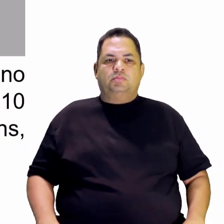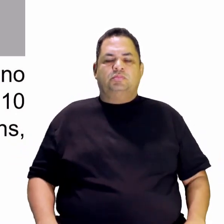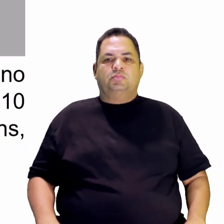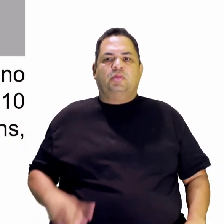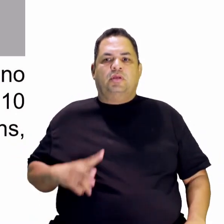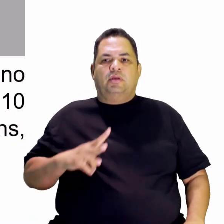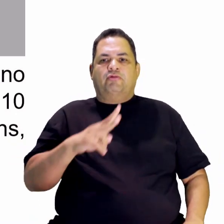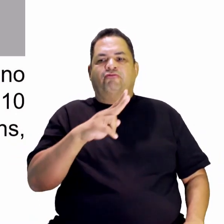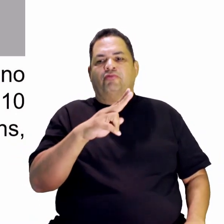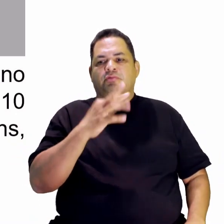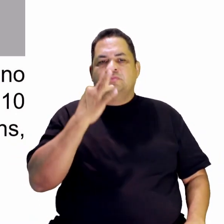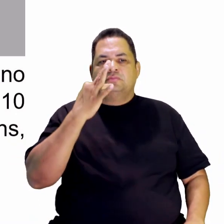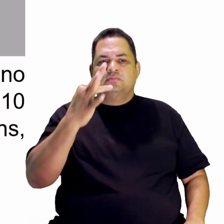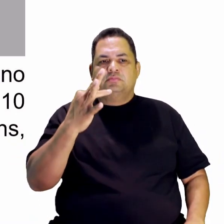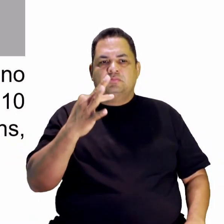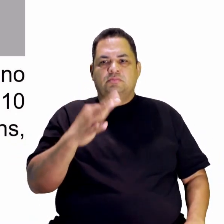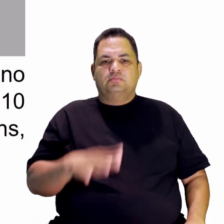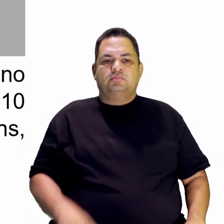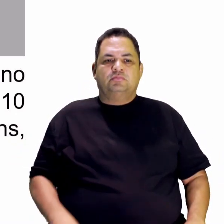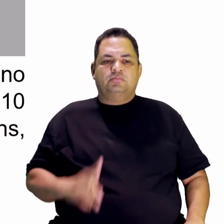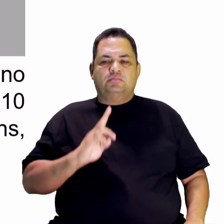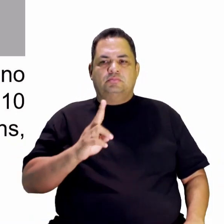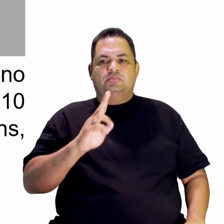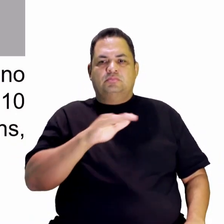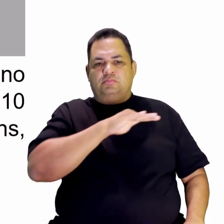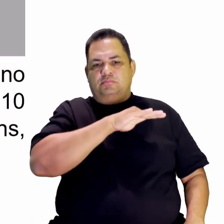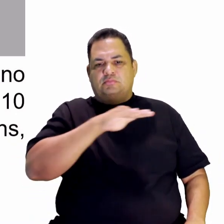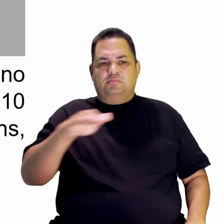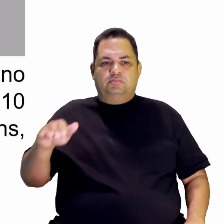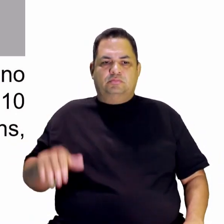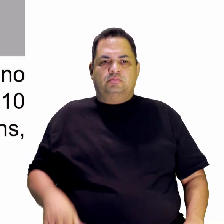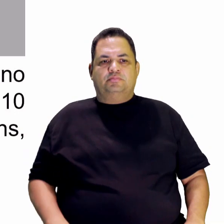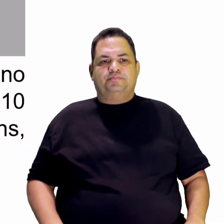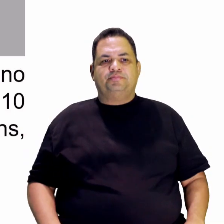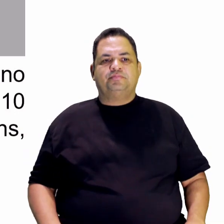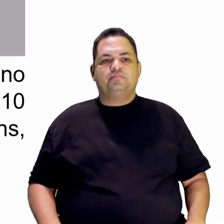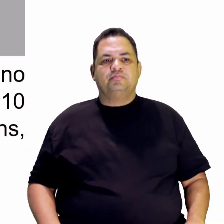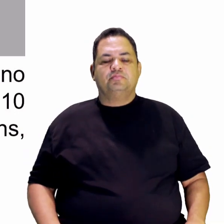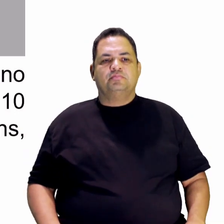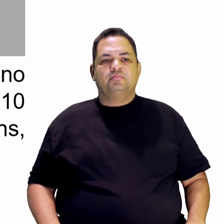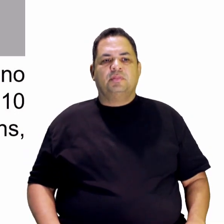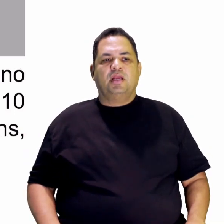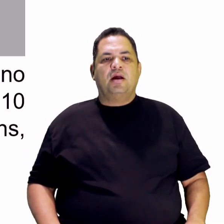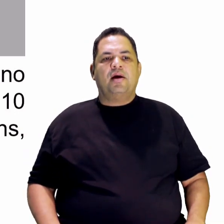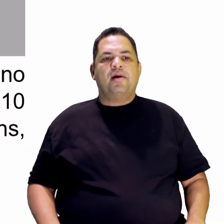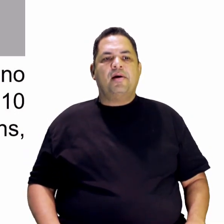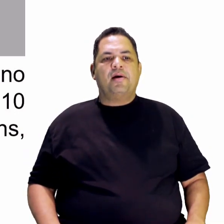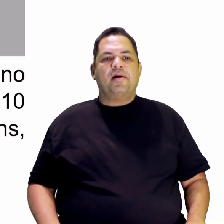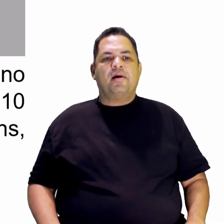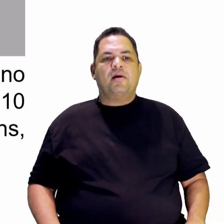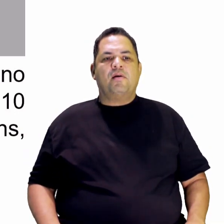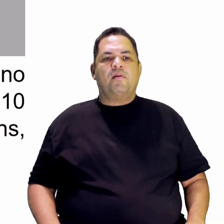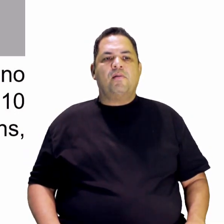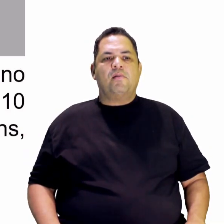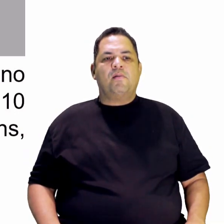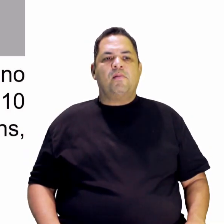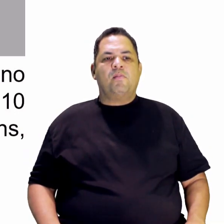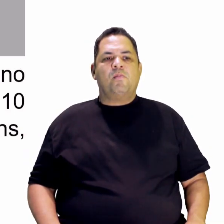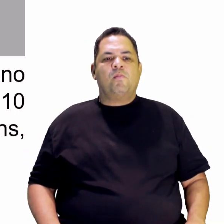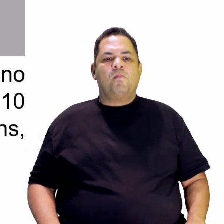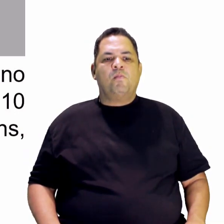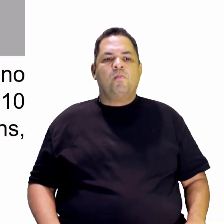uma força F, constante e horizontal, azulzinha mostrando aí, tá? Tá bem aqui, né? A